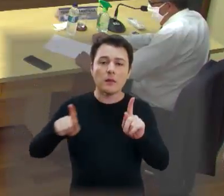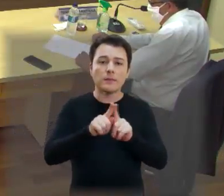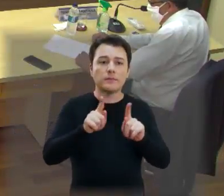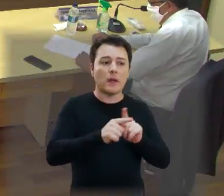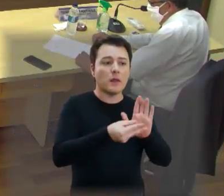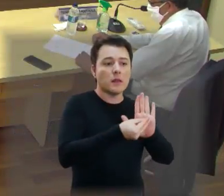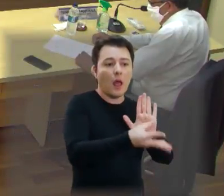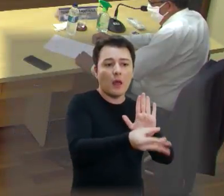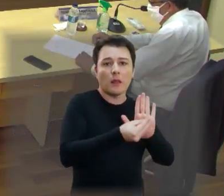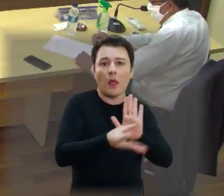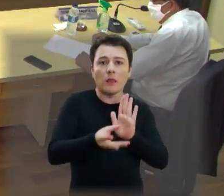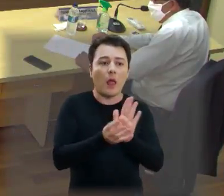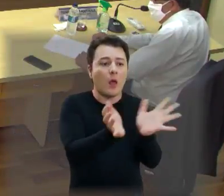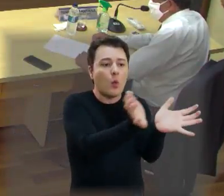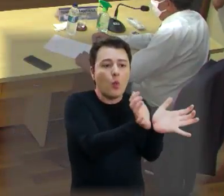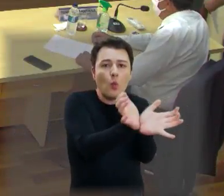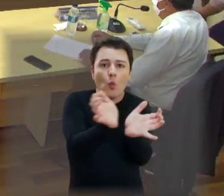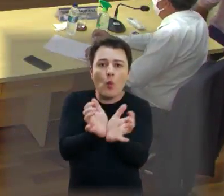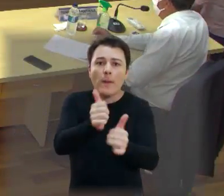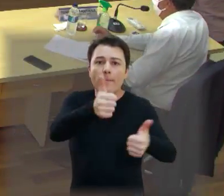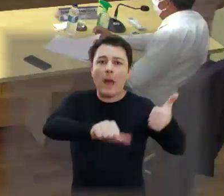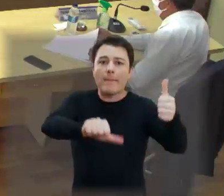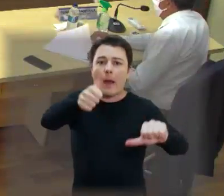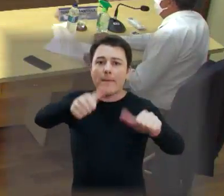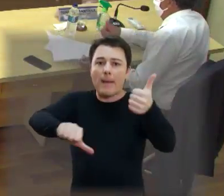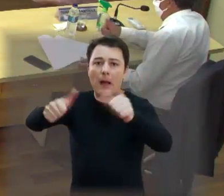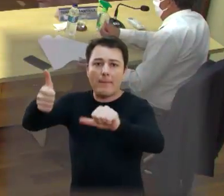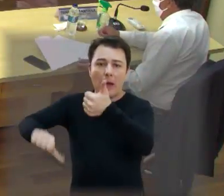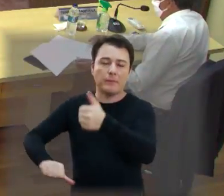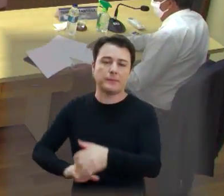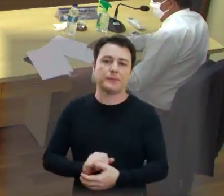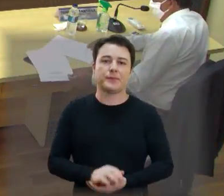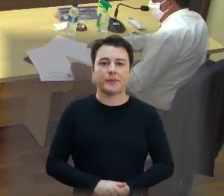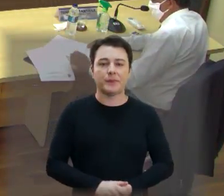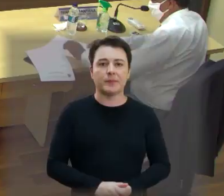deliberação e encaminhadas às comissões competentes.